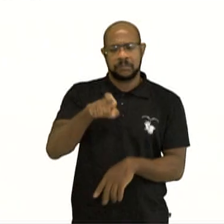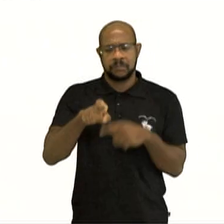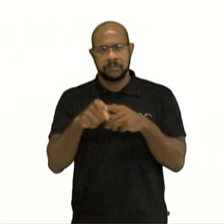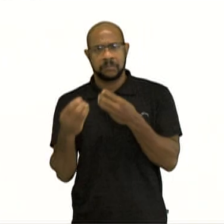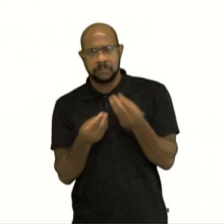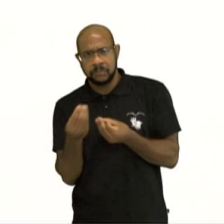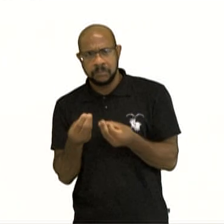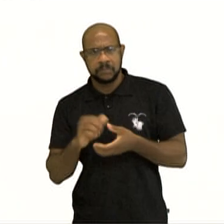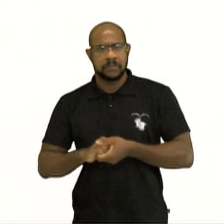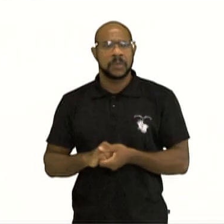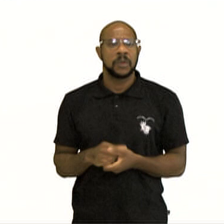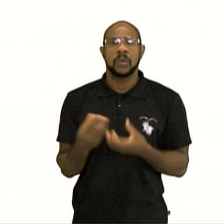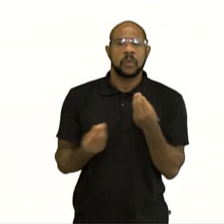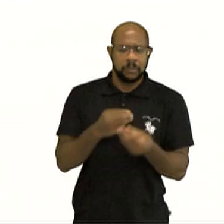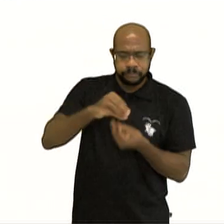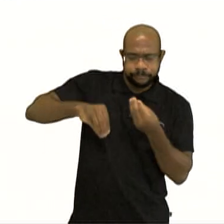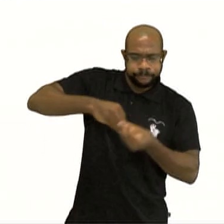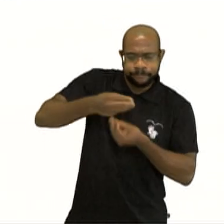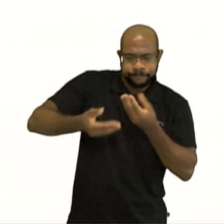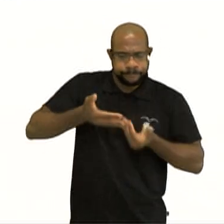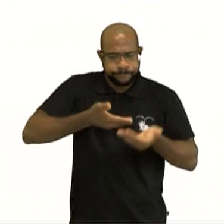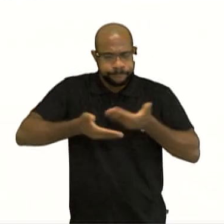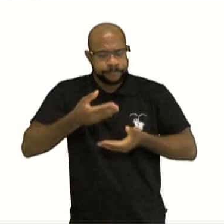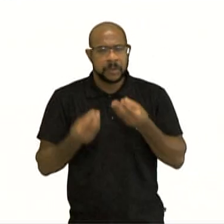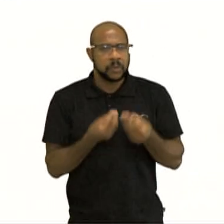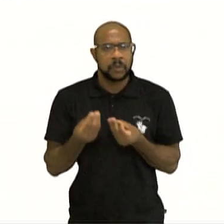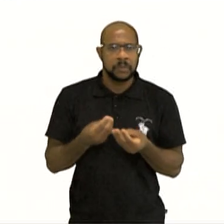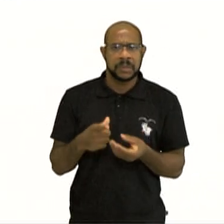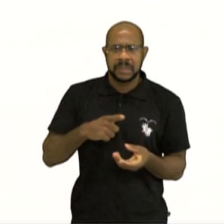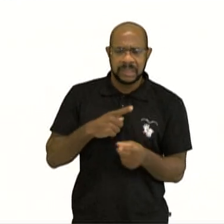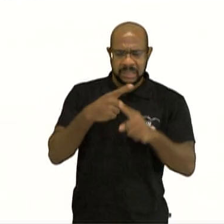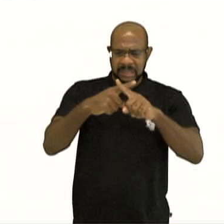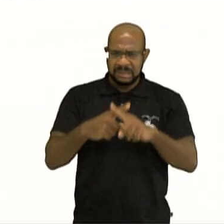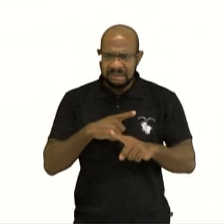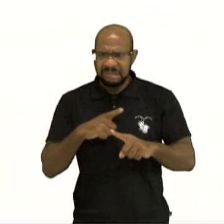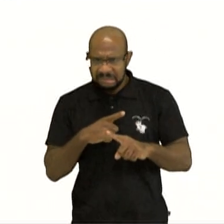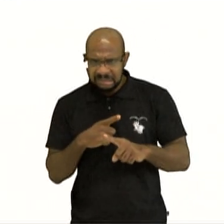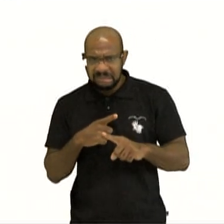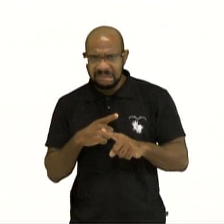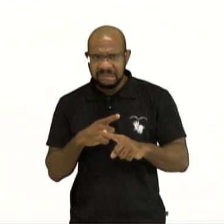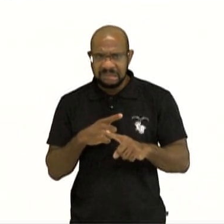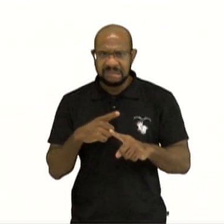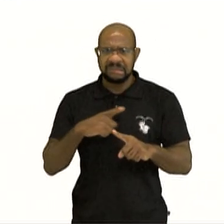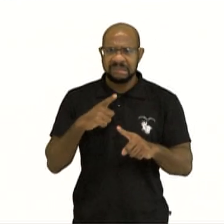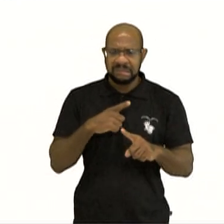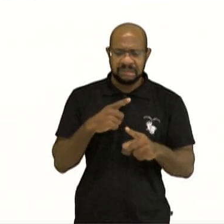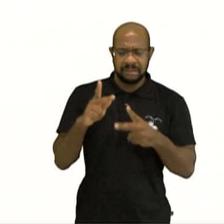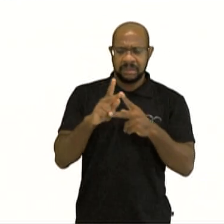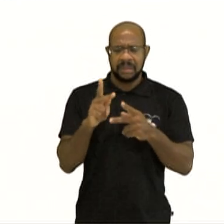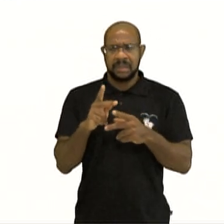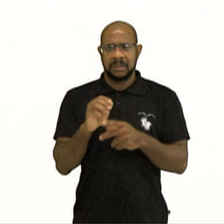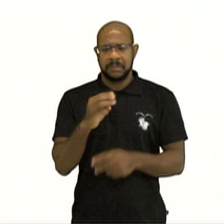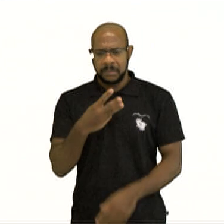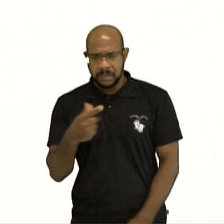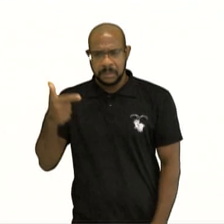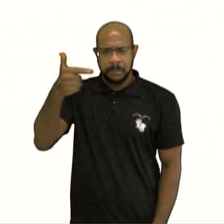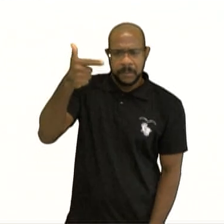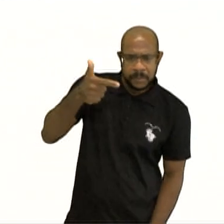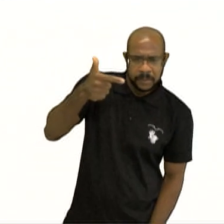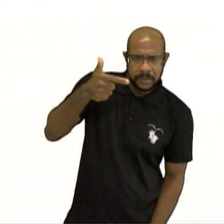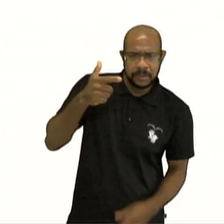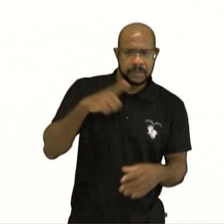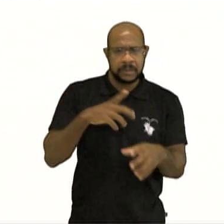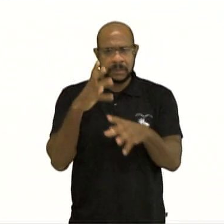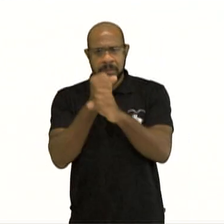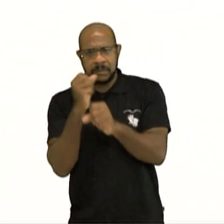função? Como que elas estão envolvidas? Existe uma multiplicação entre elas? Existe uma potência? Existe uma soma,